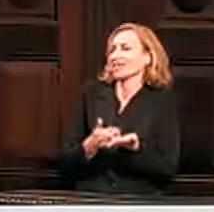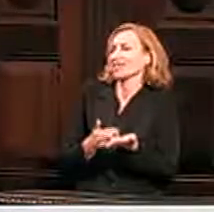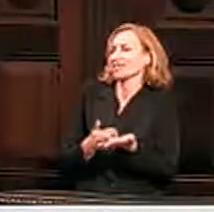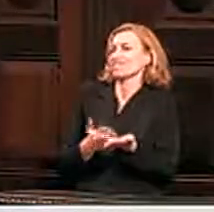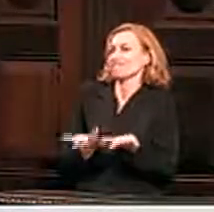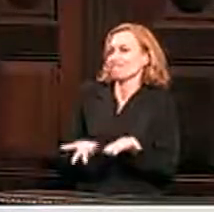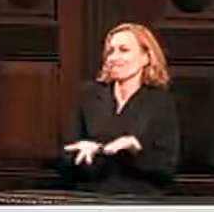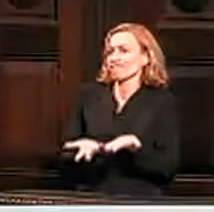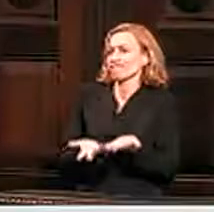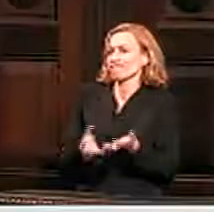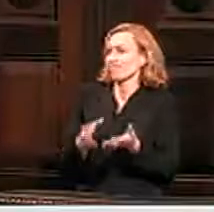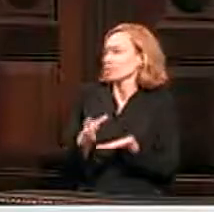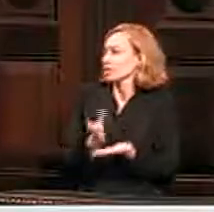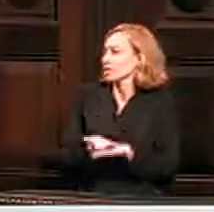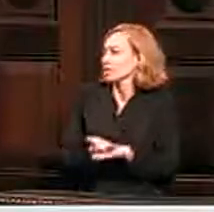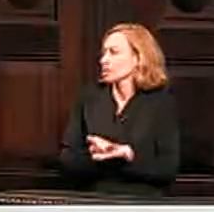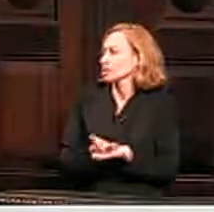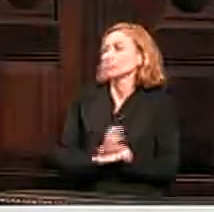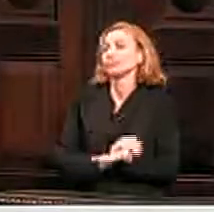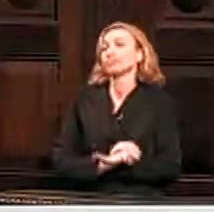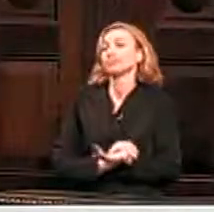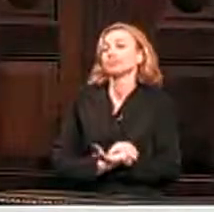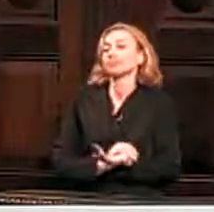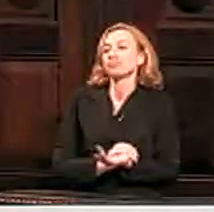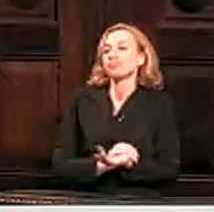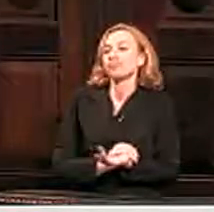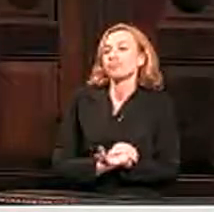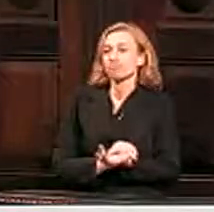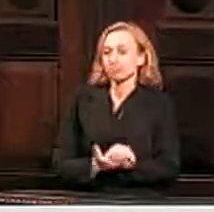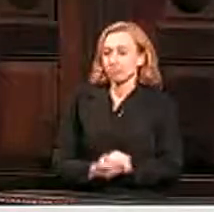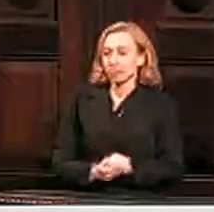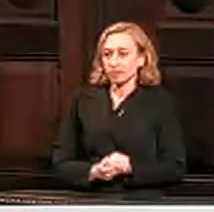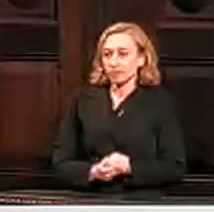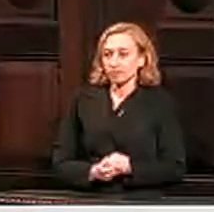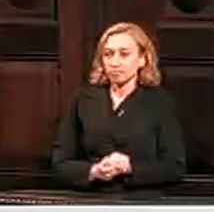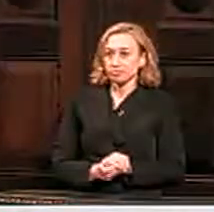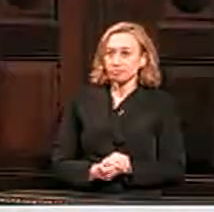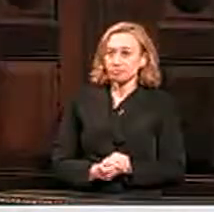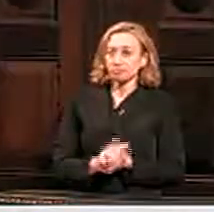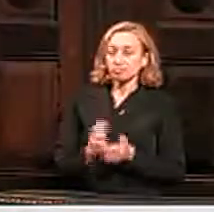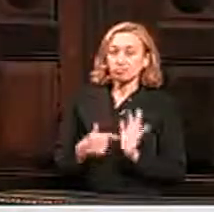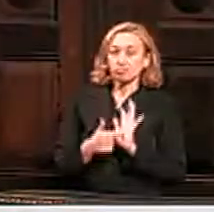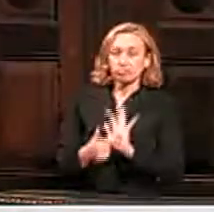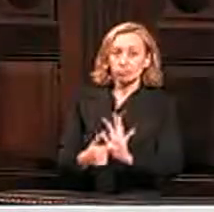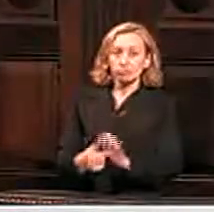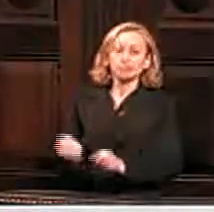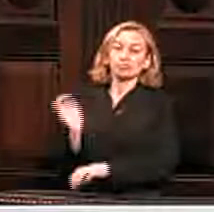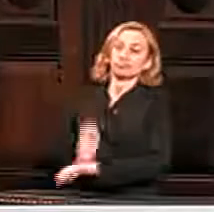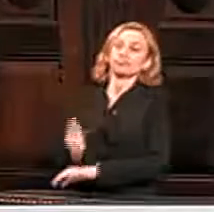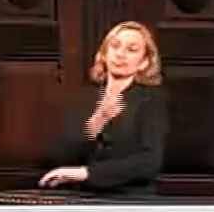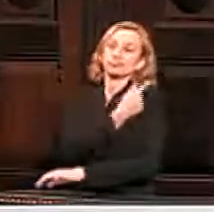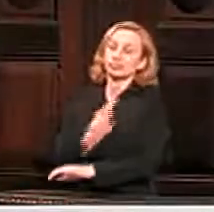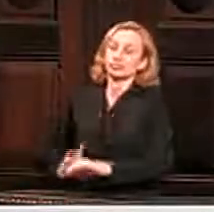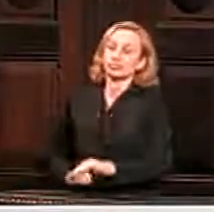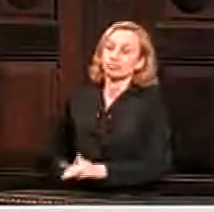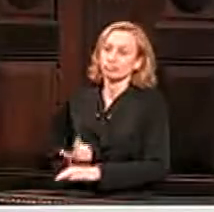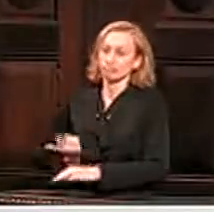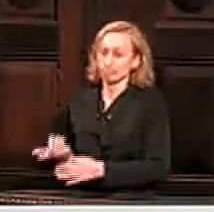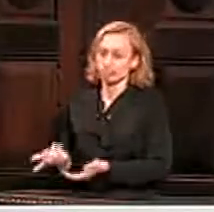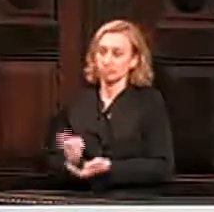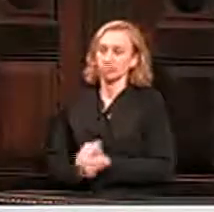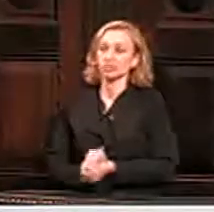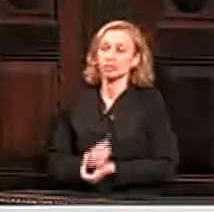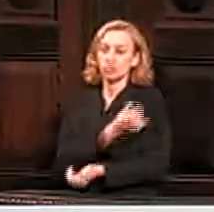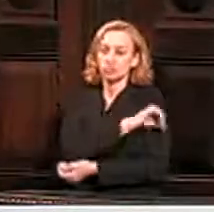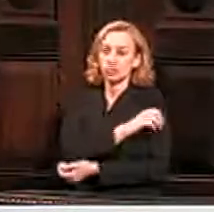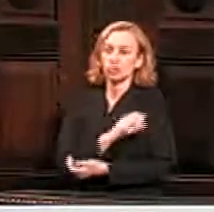parte, exatamente pela situação de calamidade financeira que inclusive foi decretada pelo governo do estado do Rio de Janeiro. Ou